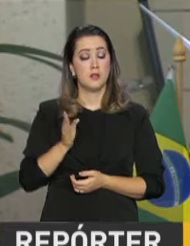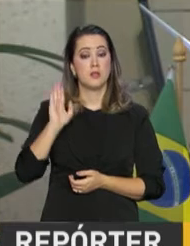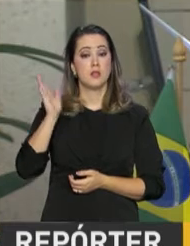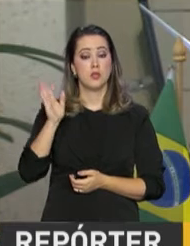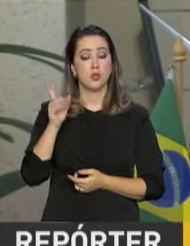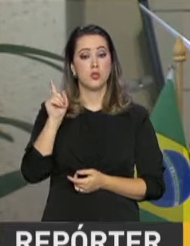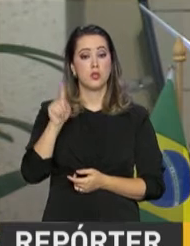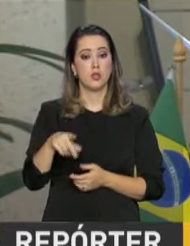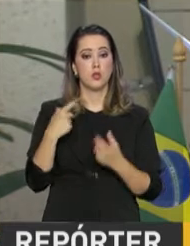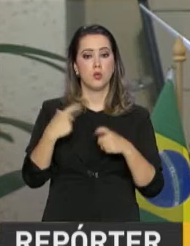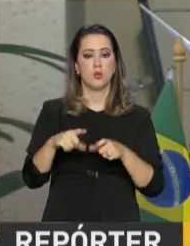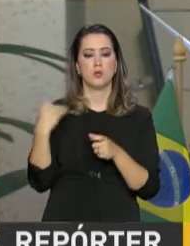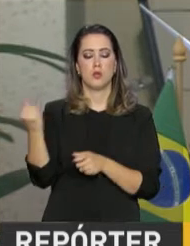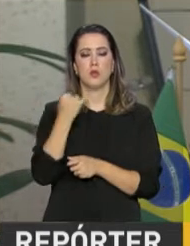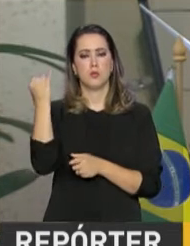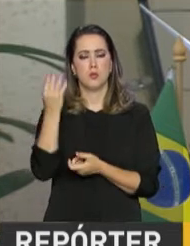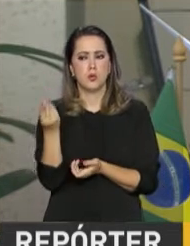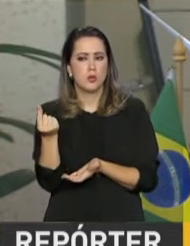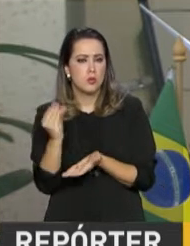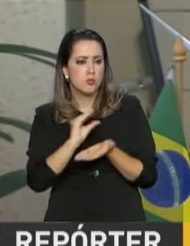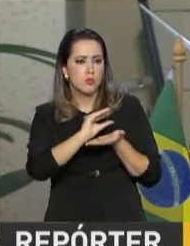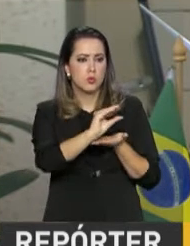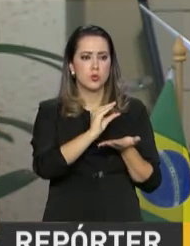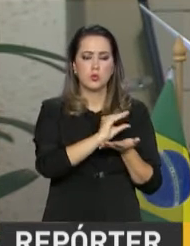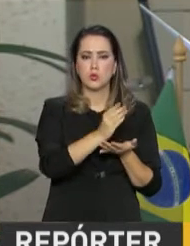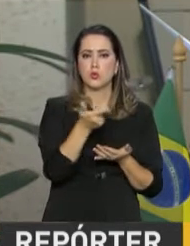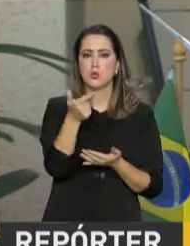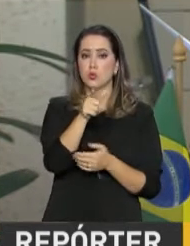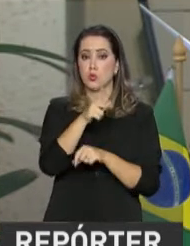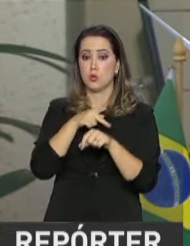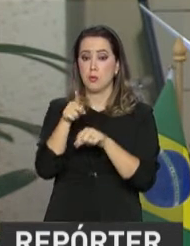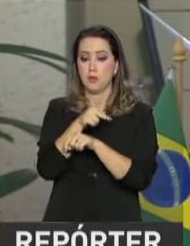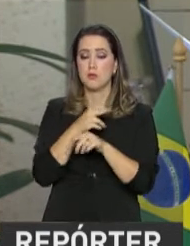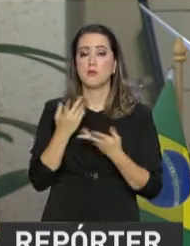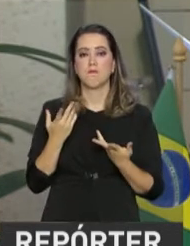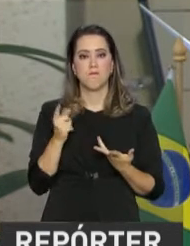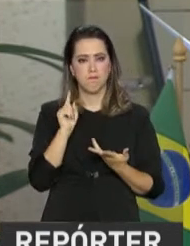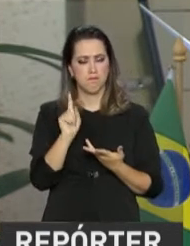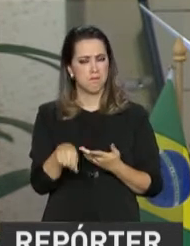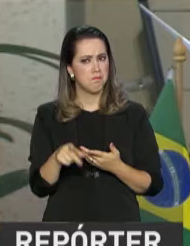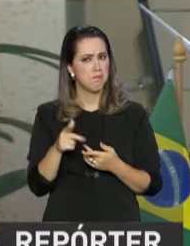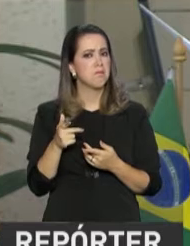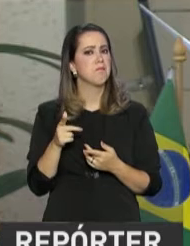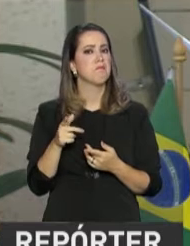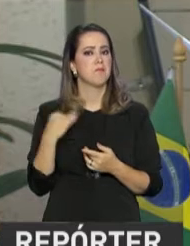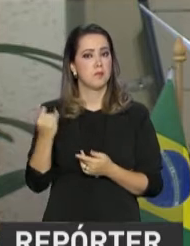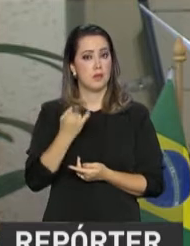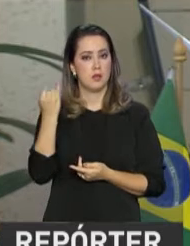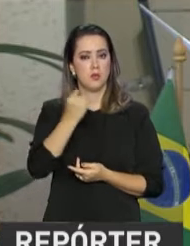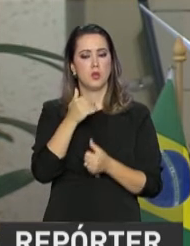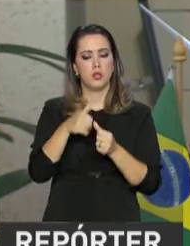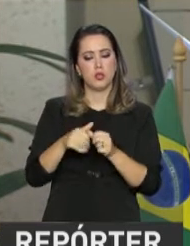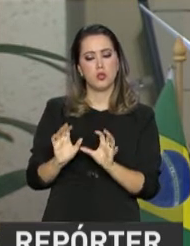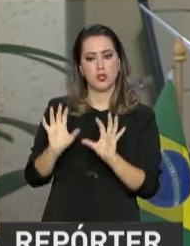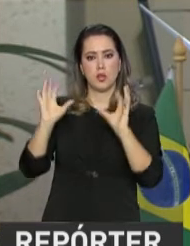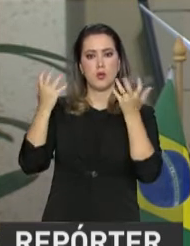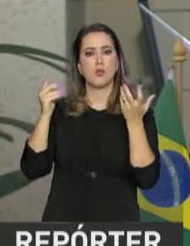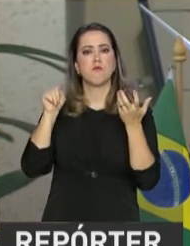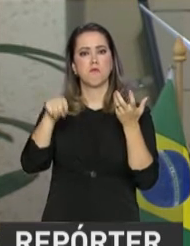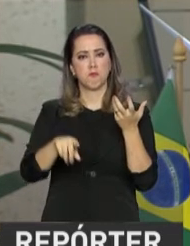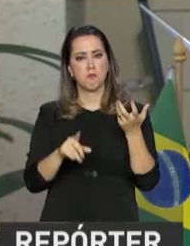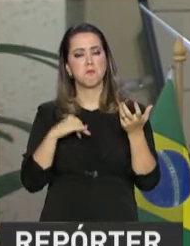mundiais de investimentos estrangeiros e estar em um evento é com